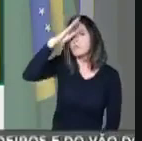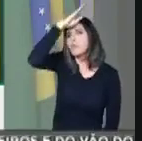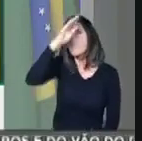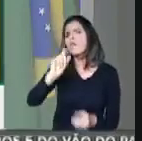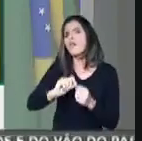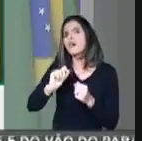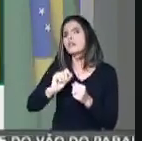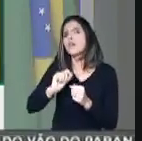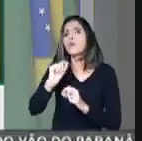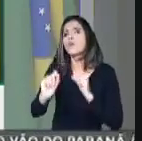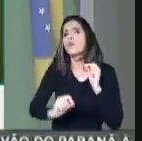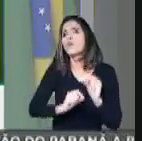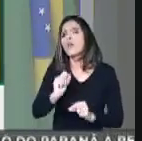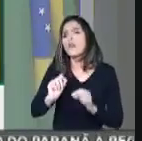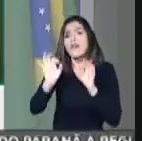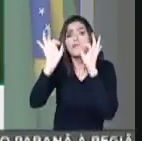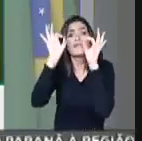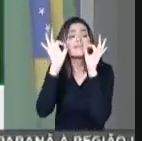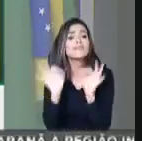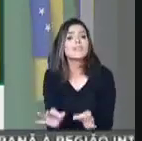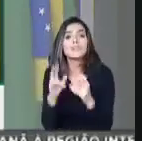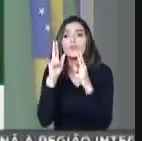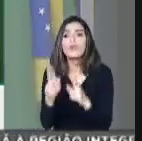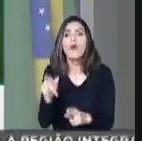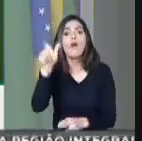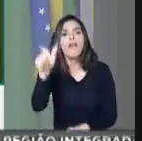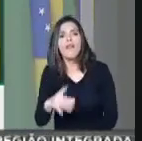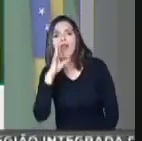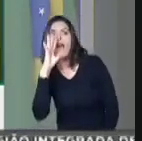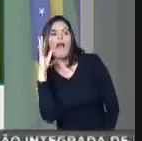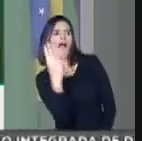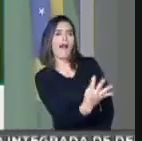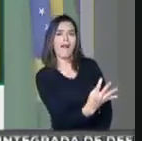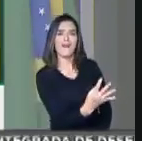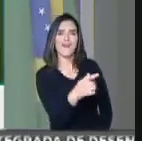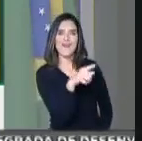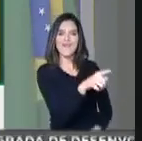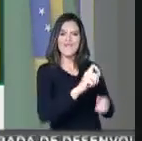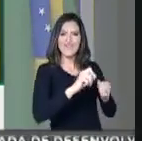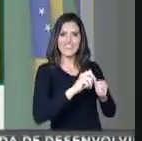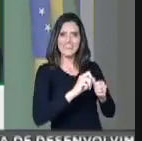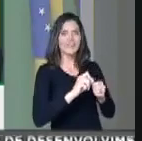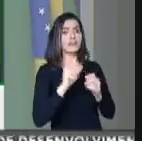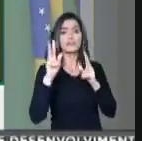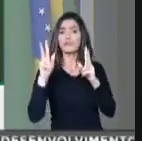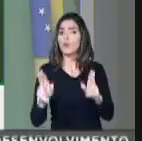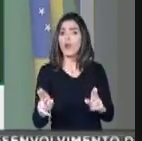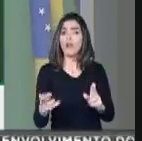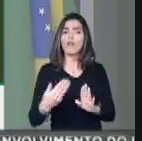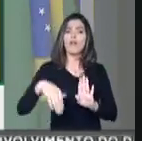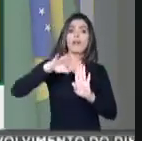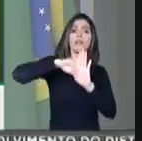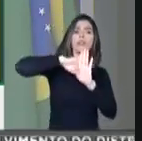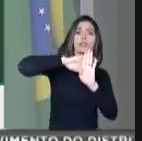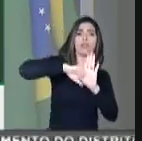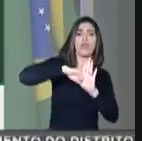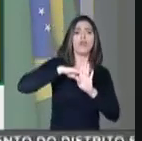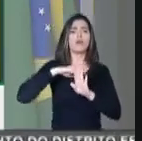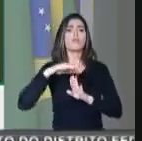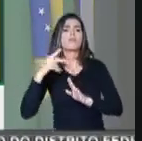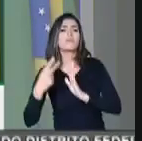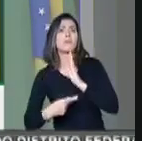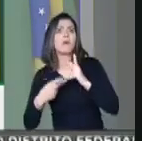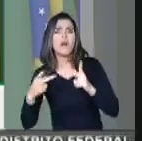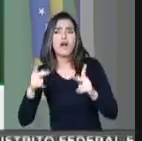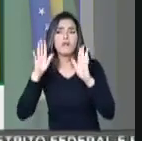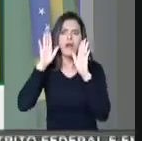adotando exatamente as medidas que ele acusava o outro lado de adotar. Ou seja, uma ideologização das políticas,